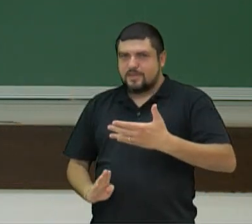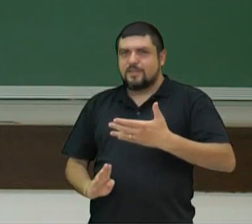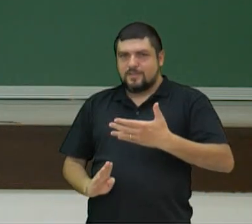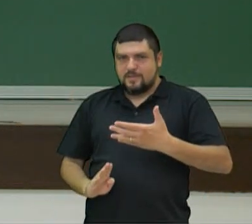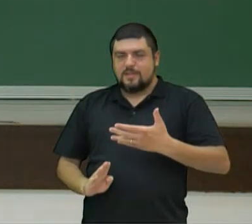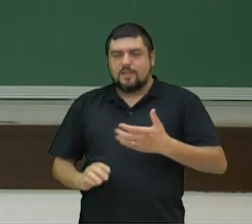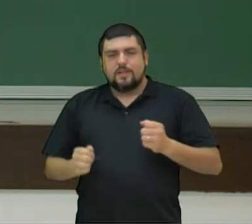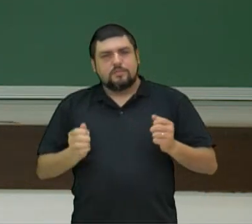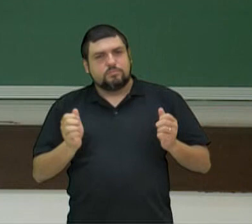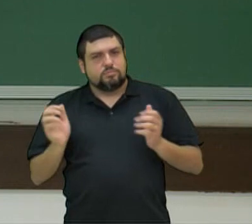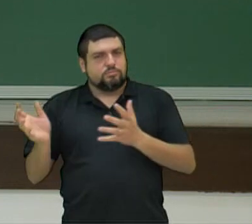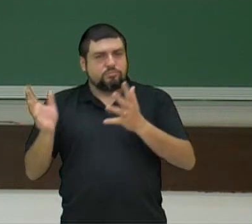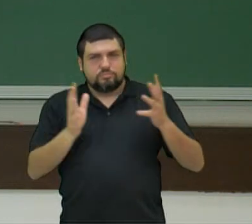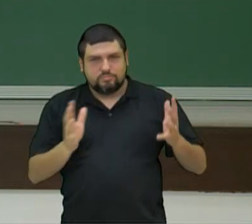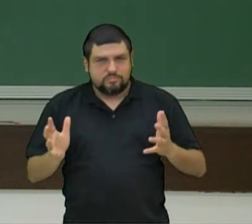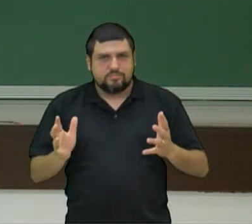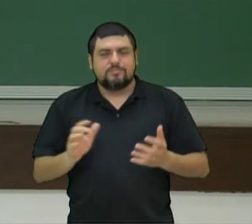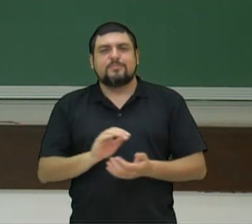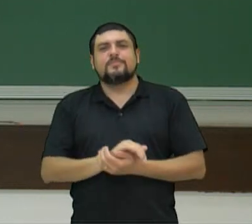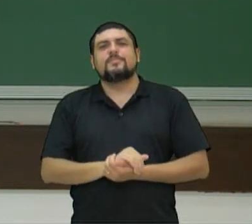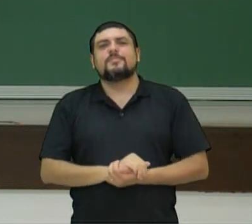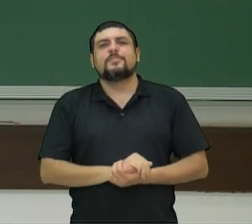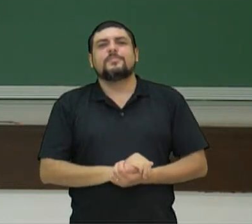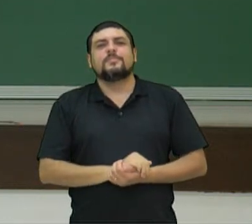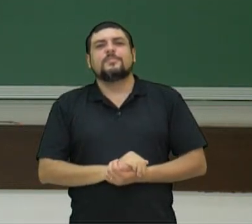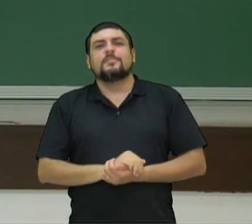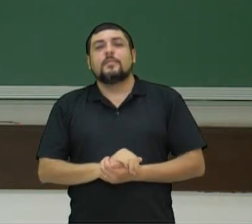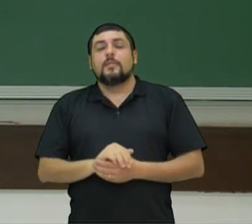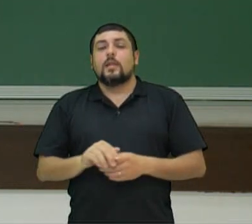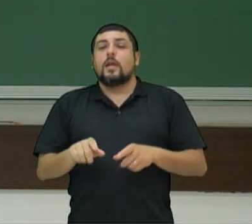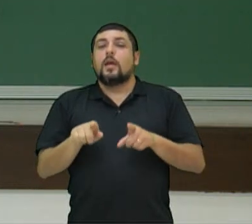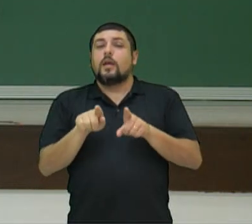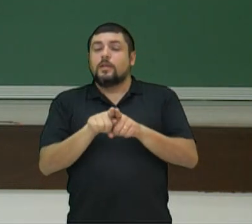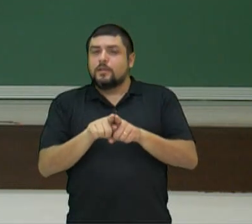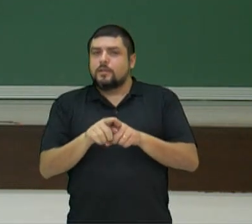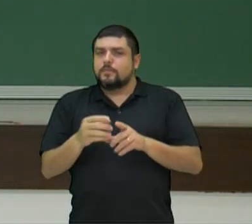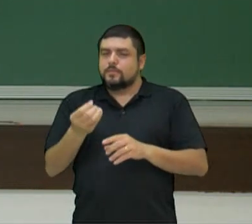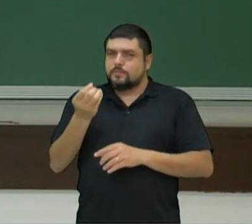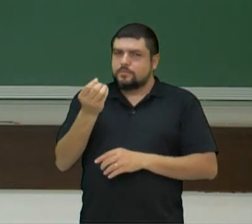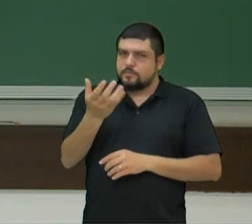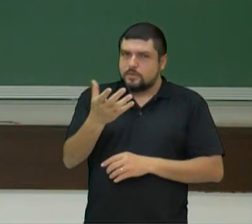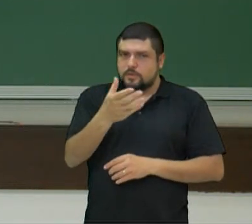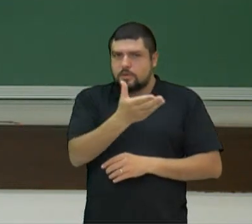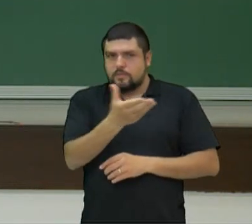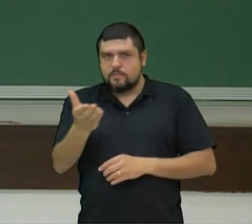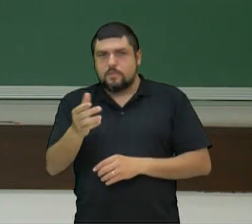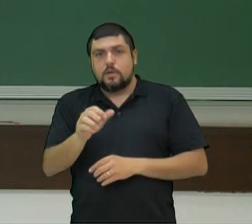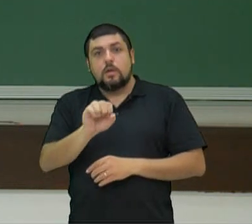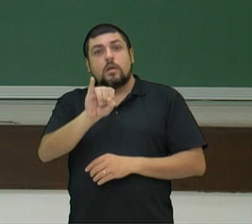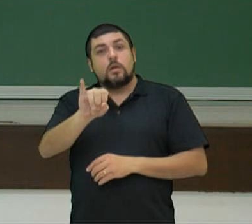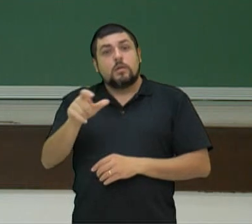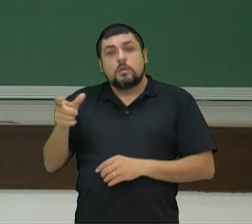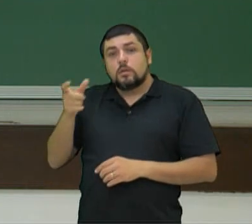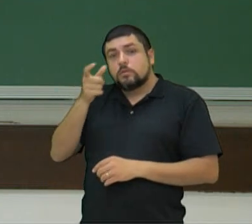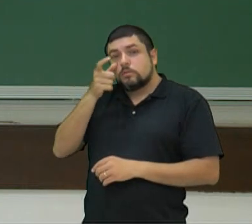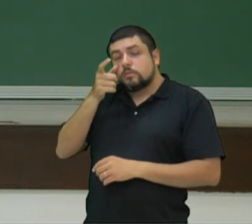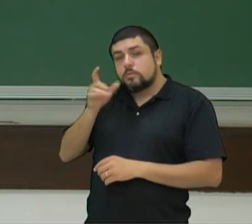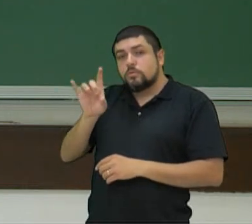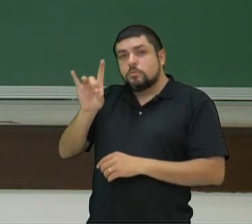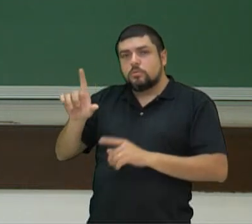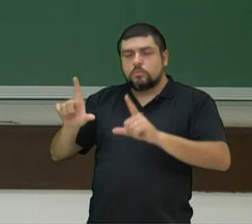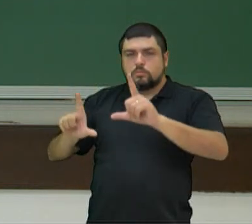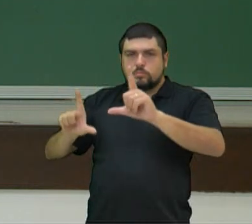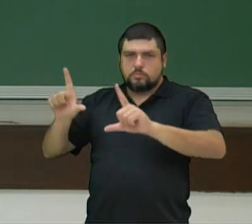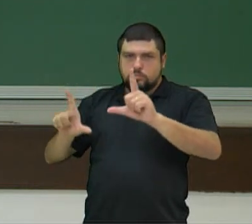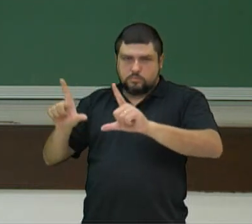a nossa aula em Libras. Também quero lembrar vocês que se você está assistindo essa aula pela TV,